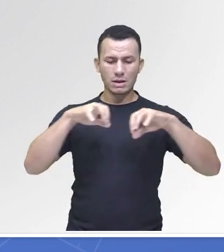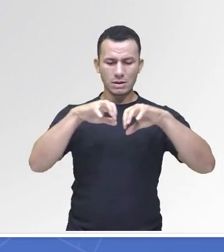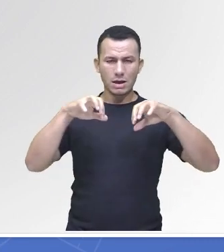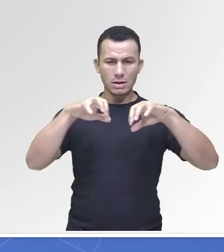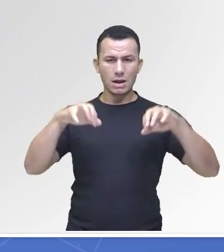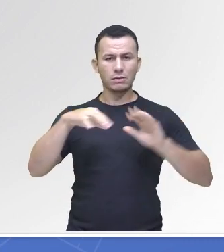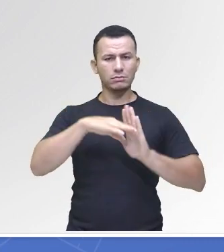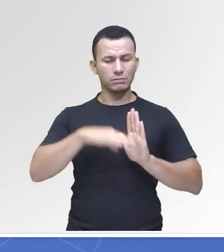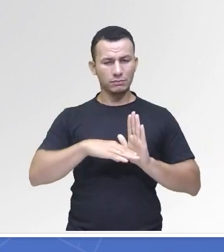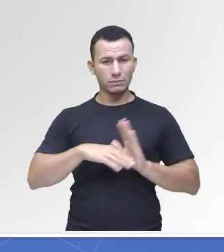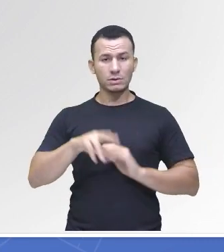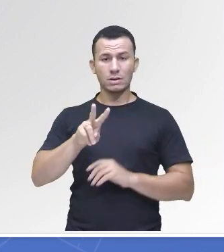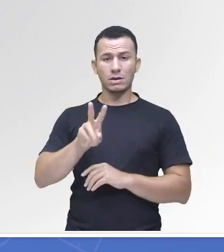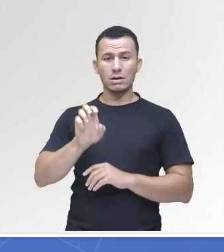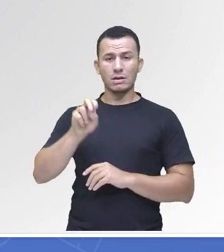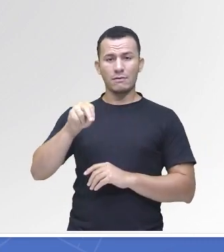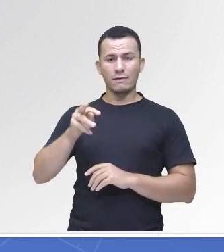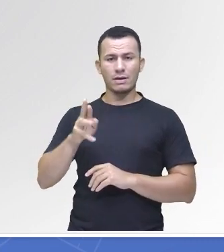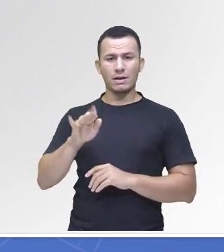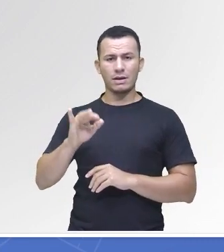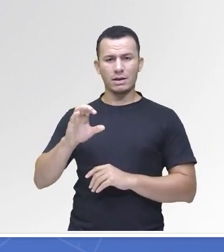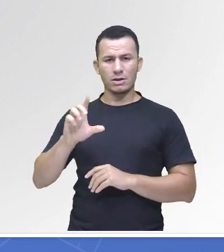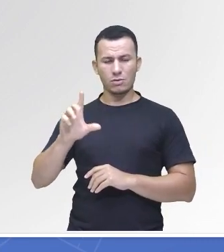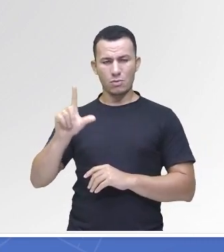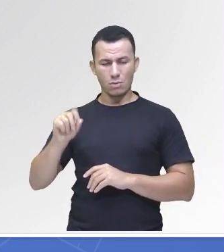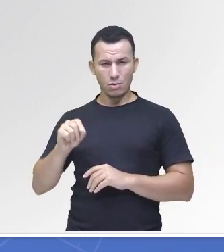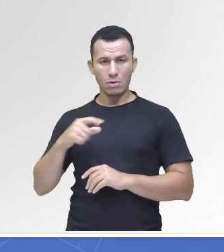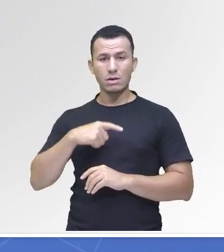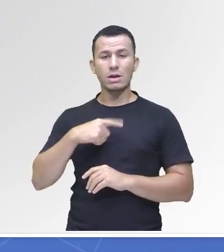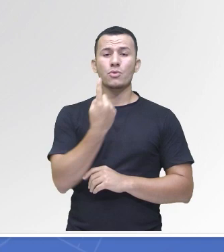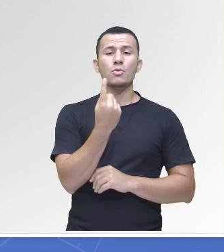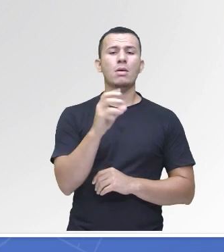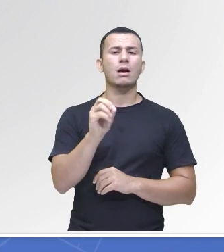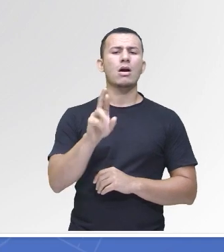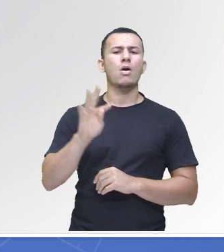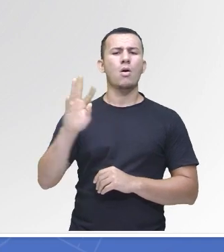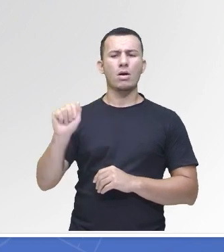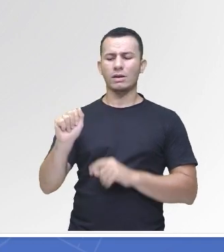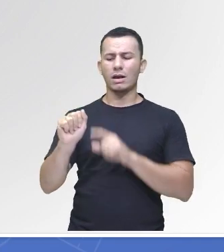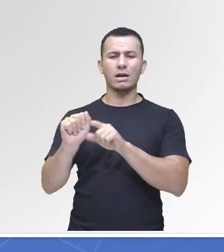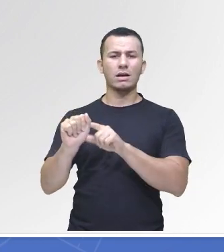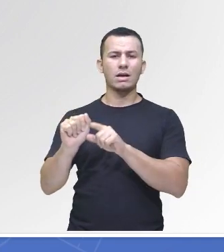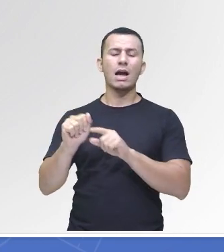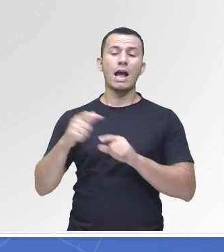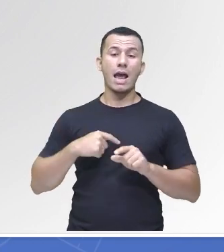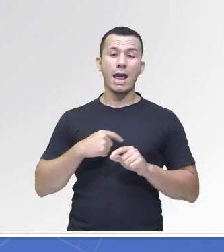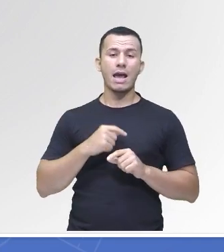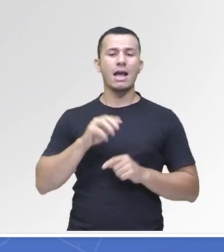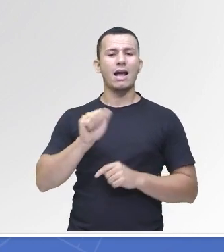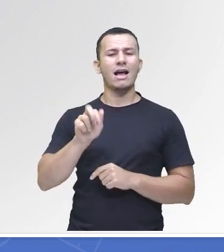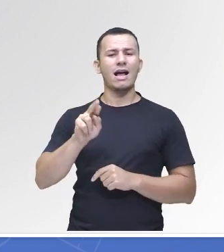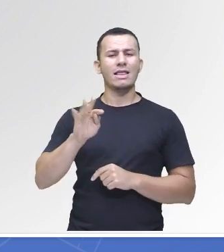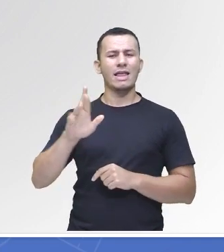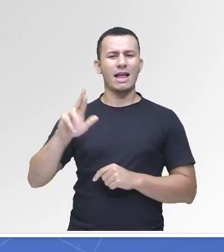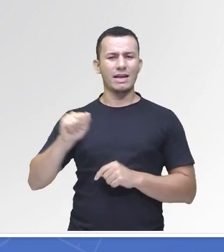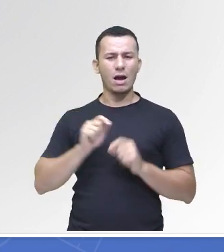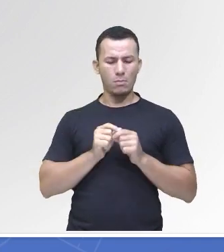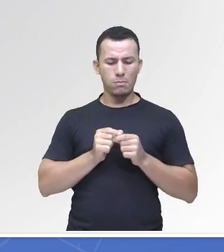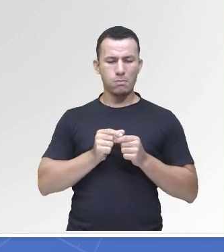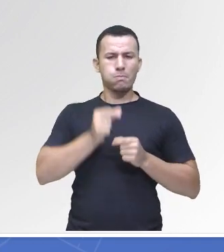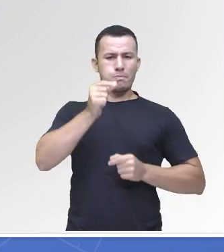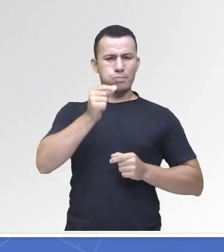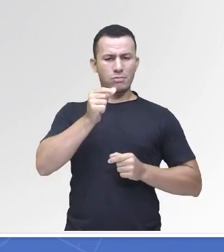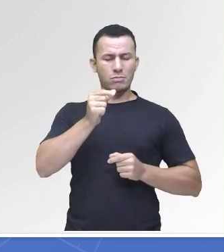separação entre os ventrículos e existe apenas uma aorta, né? Que é a maior artéria que a gente tem, o que impede